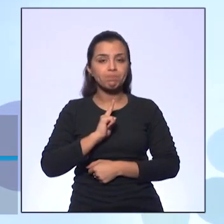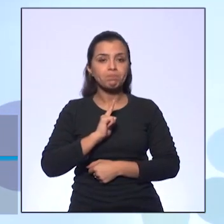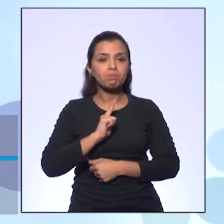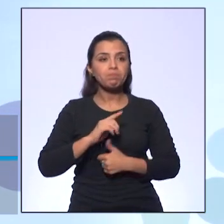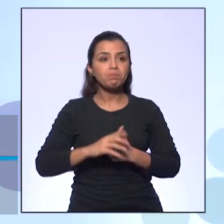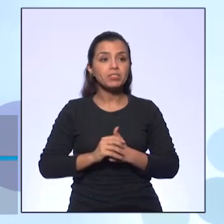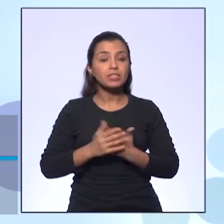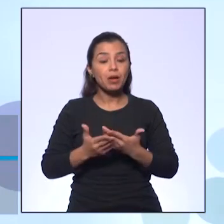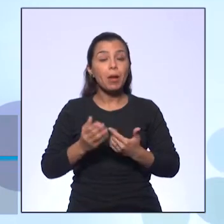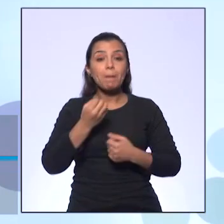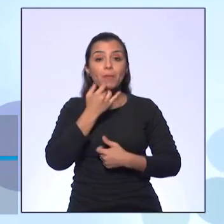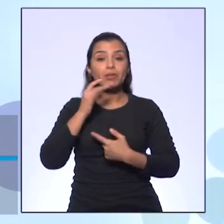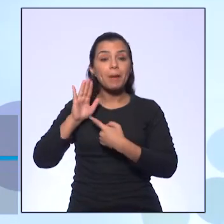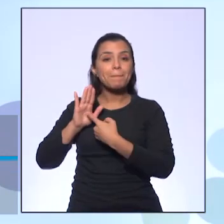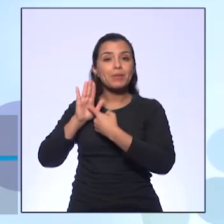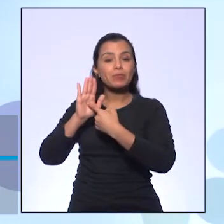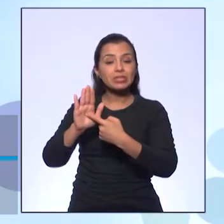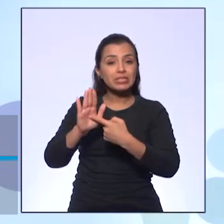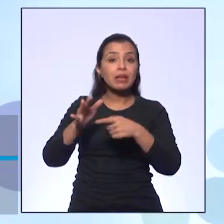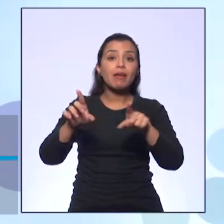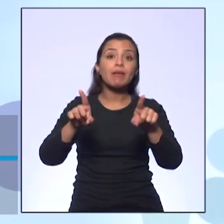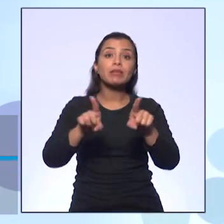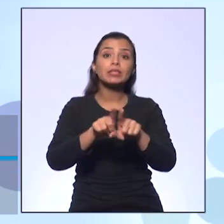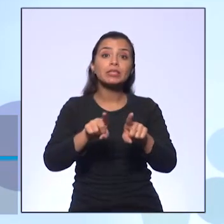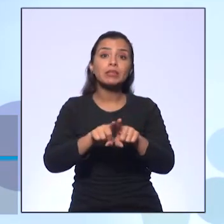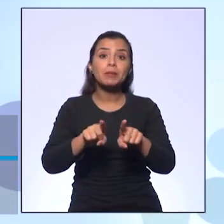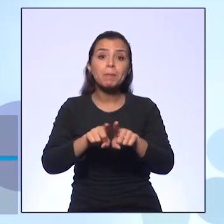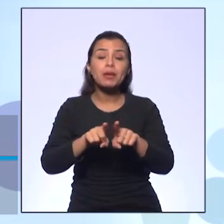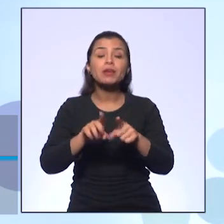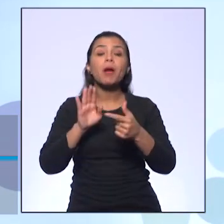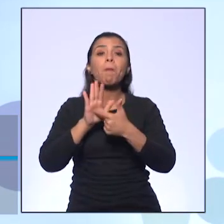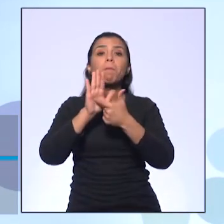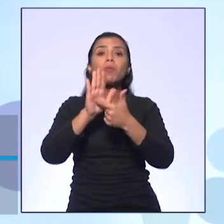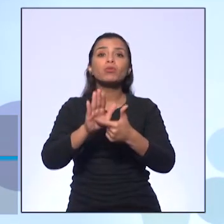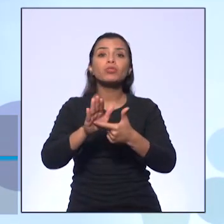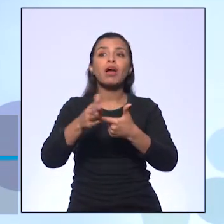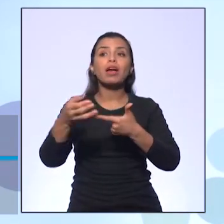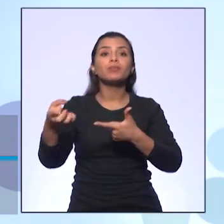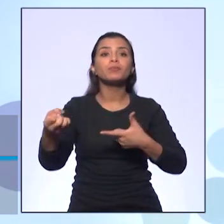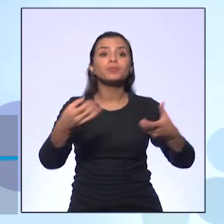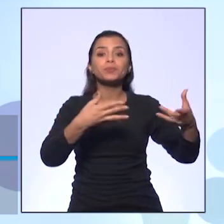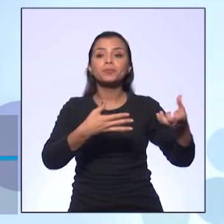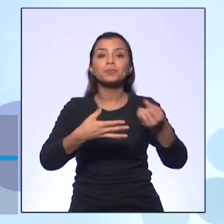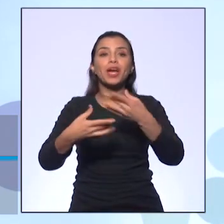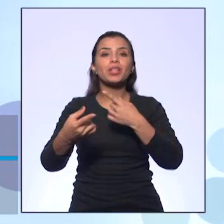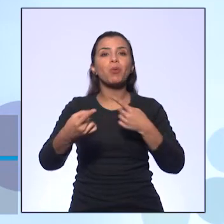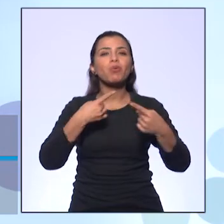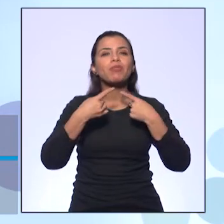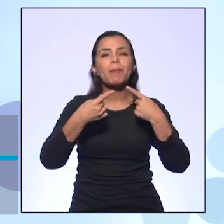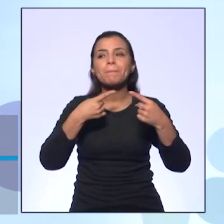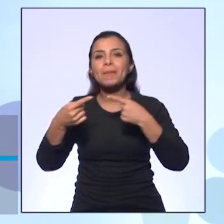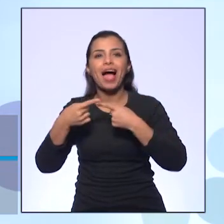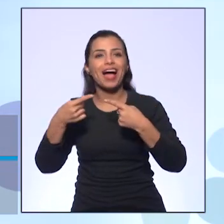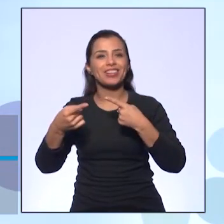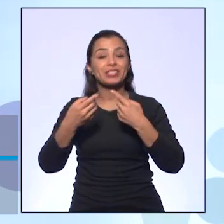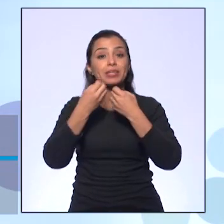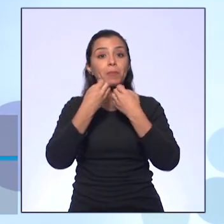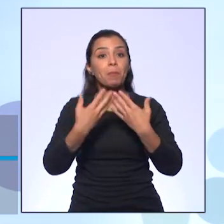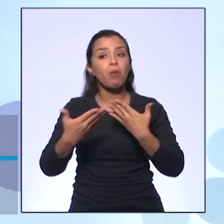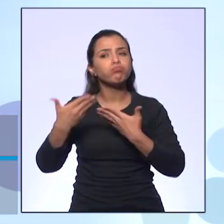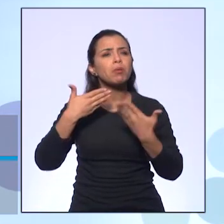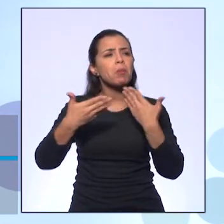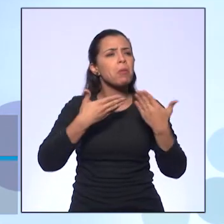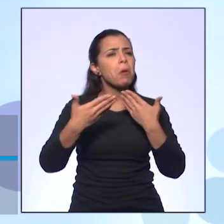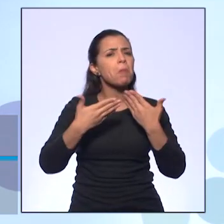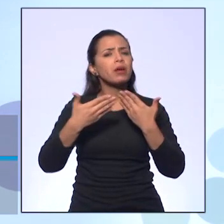nós podemos trazê-los para cá, e trazendo-os para cá podemos renová-los e renovar o debate. A leitura tem que ser